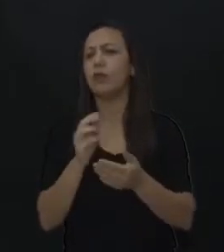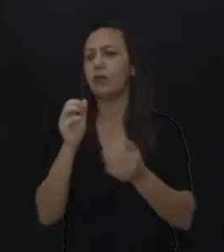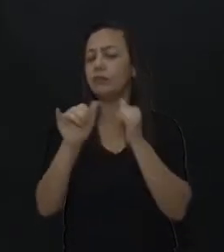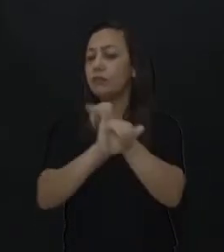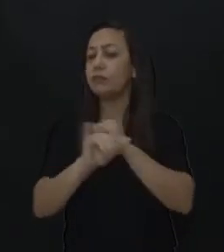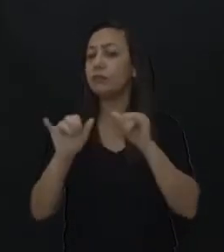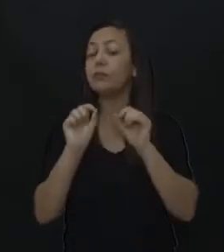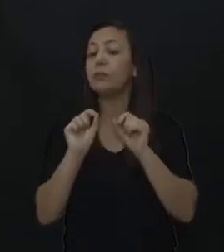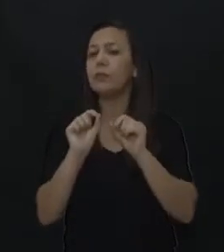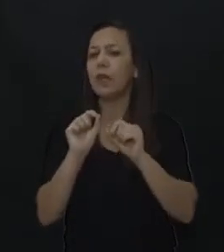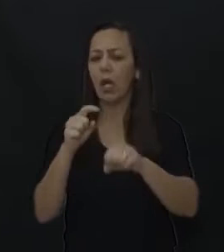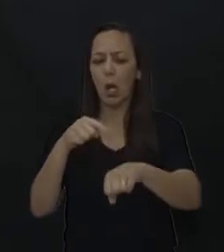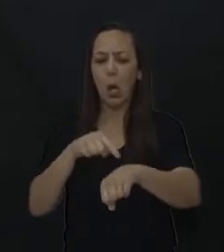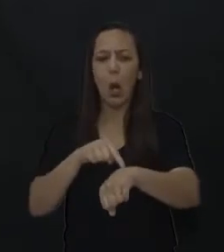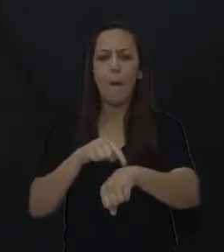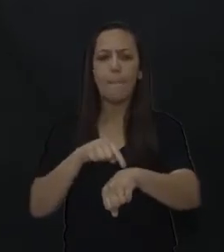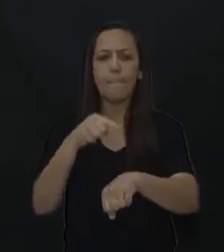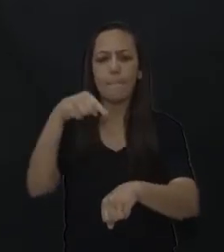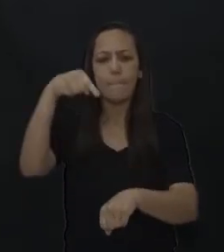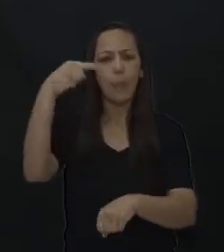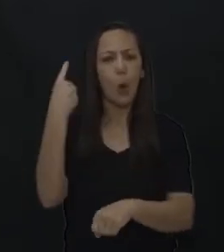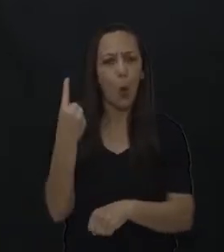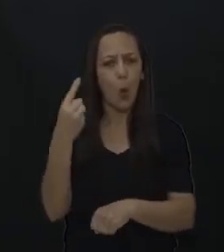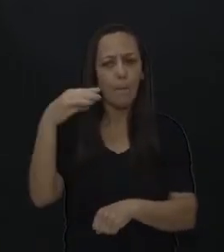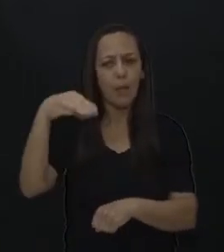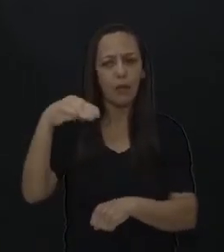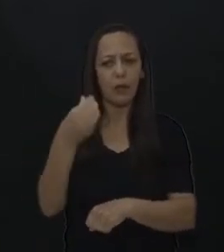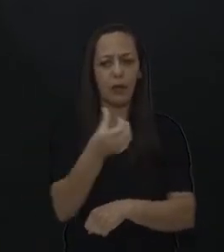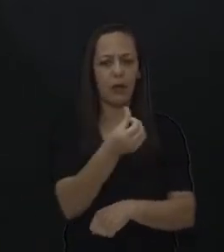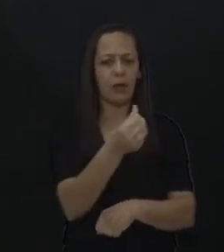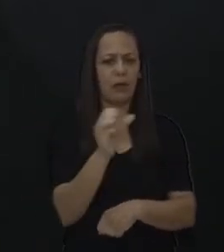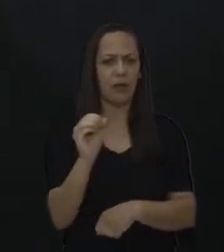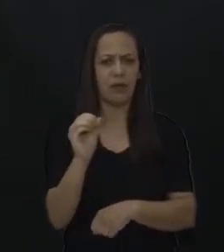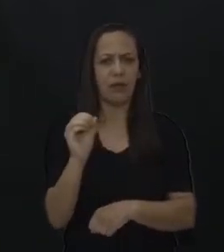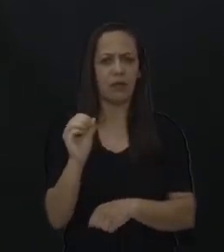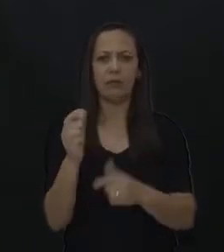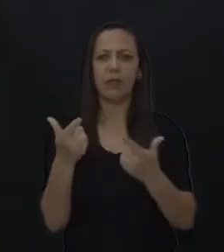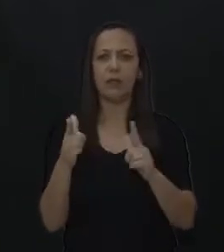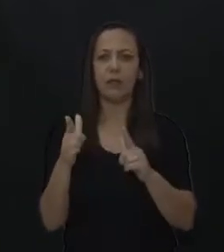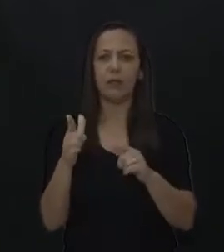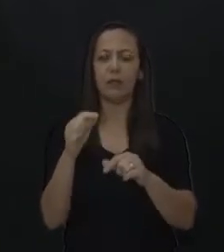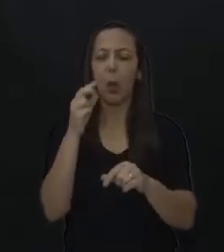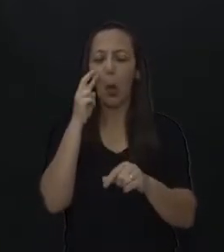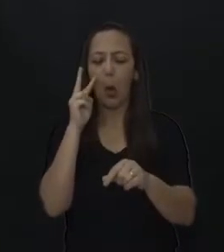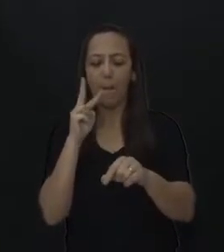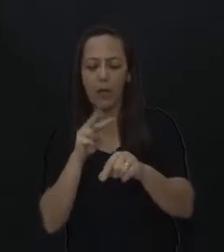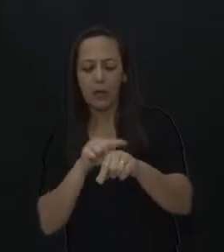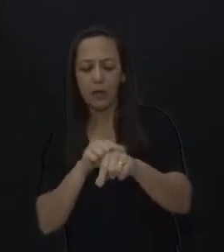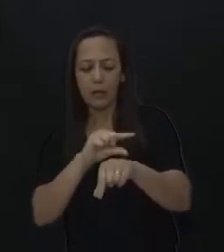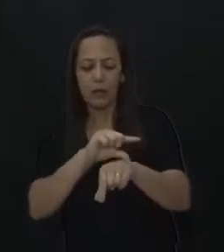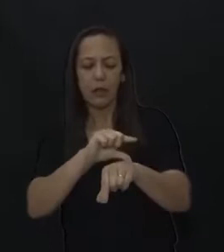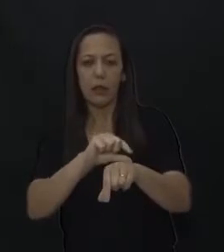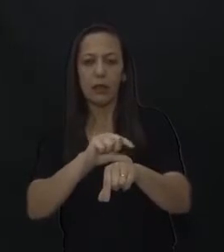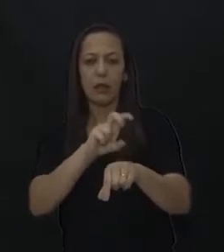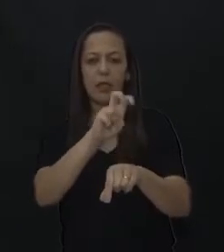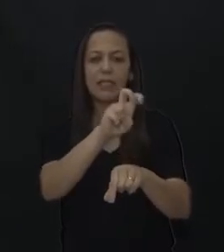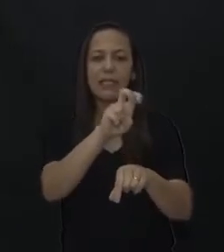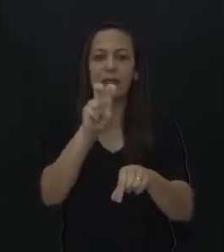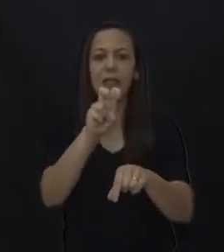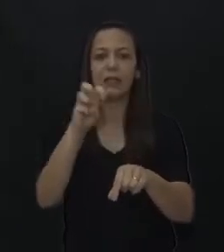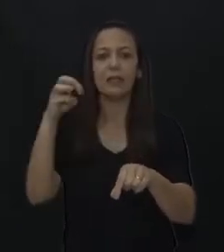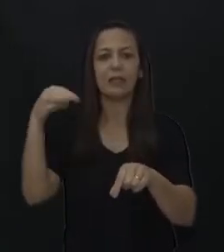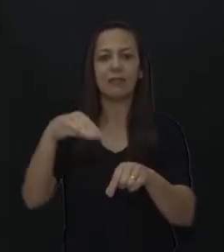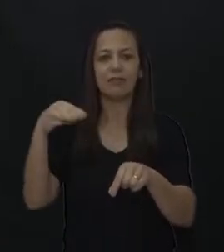não existe o minuto 60. Como assim? Se você reparar bem no seu relógio, tem lá 55